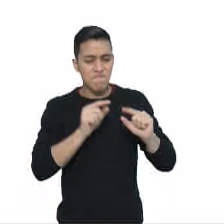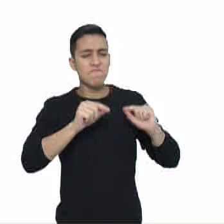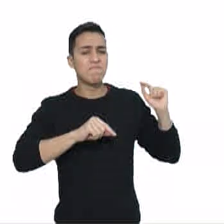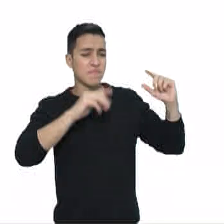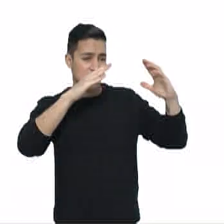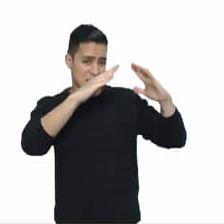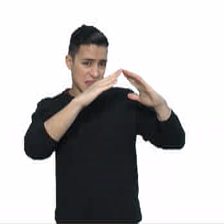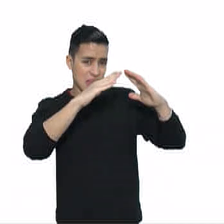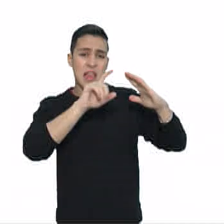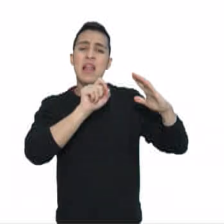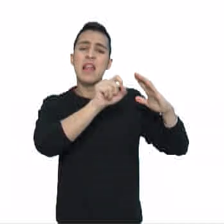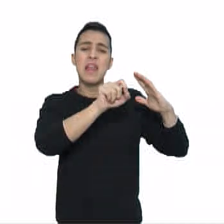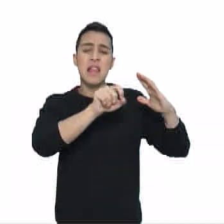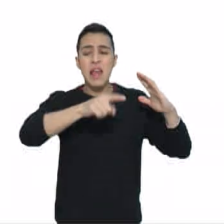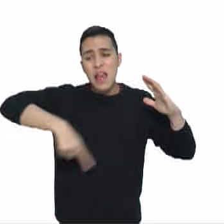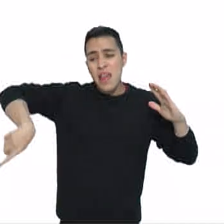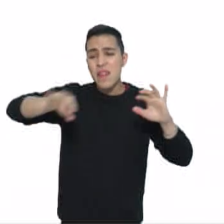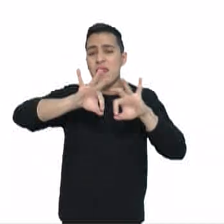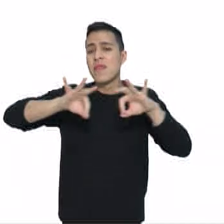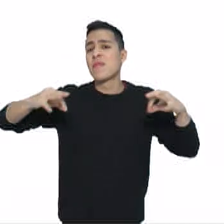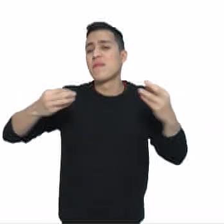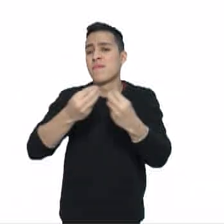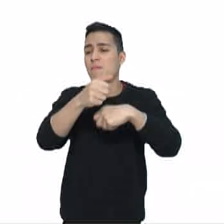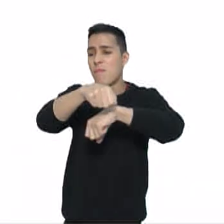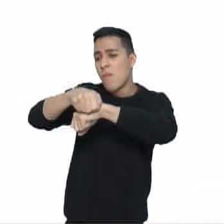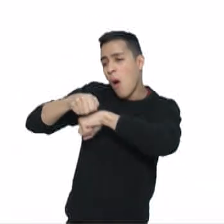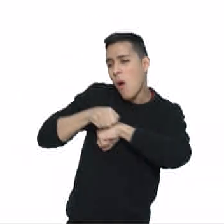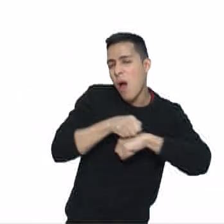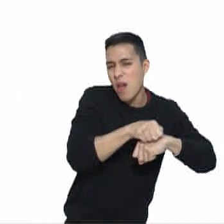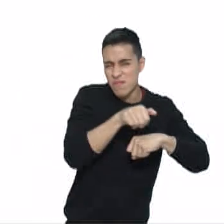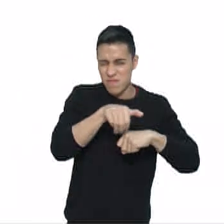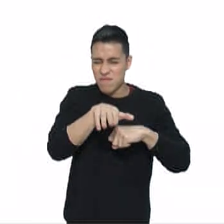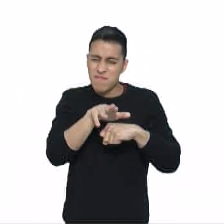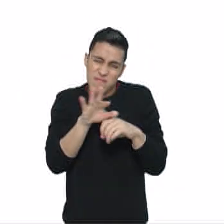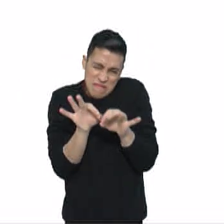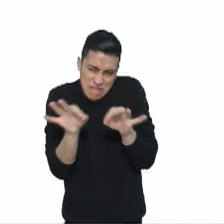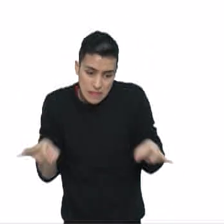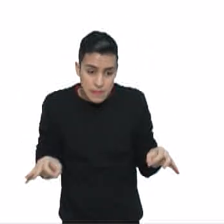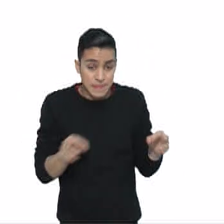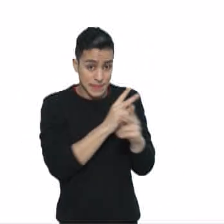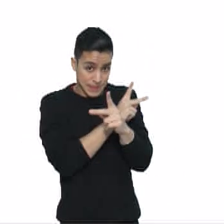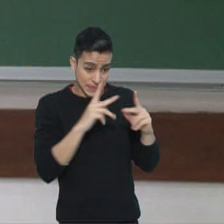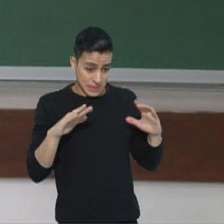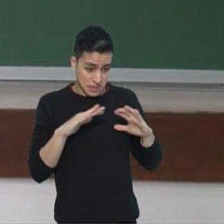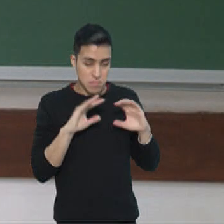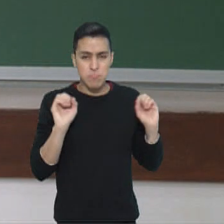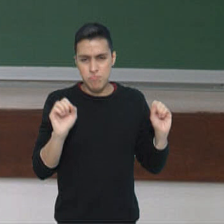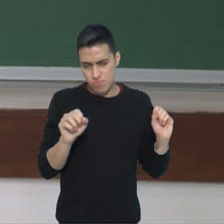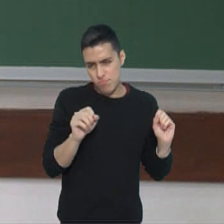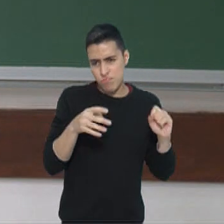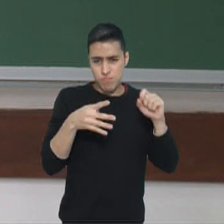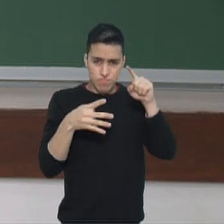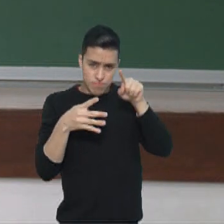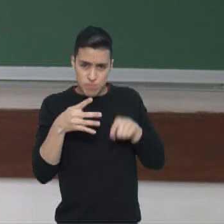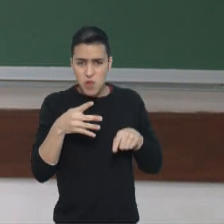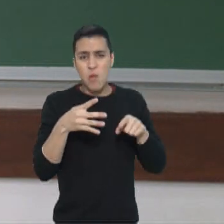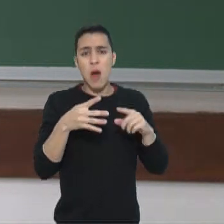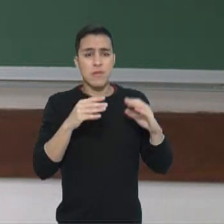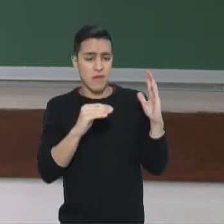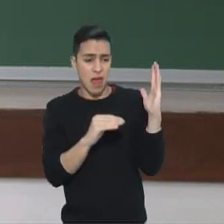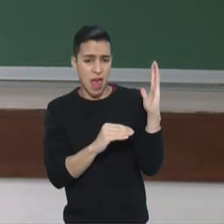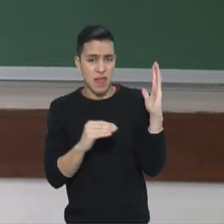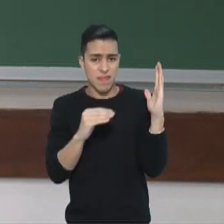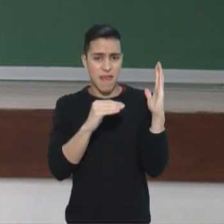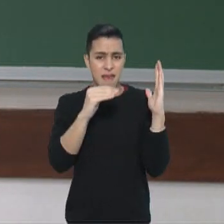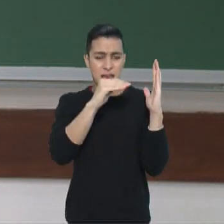das famílias mais carentes, das famílias pobres, tá? Essas moradias poderiam ter de 4 a 5 andares,